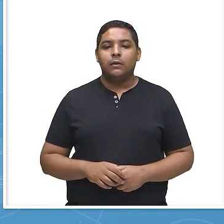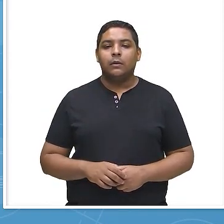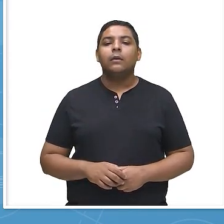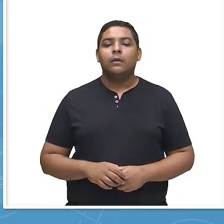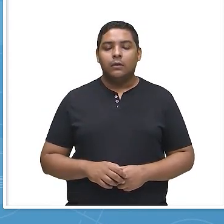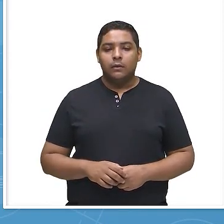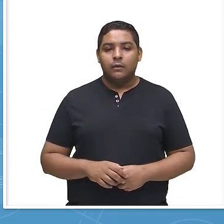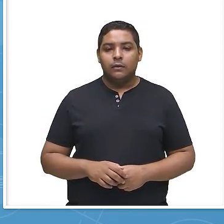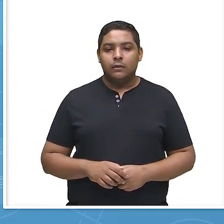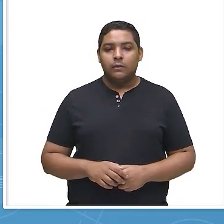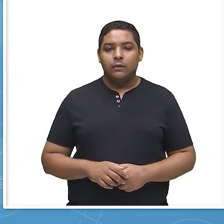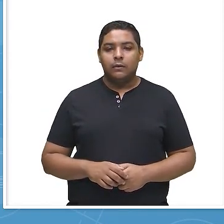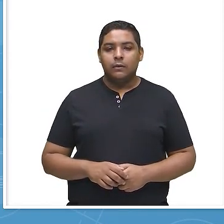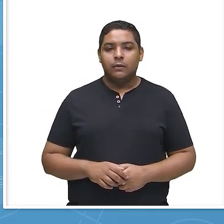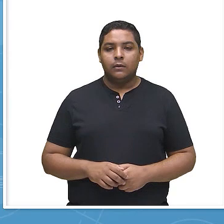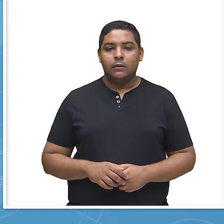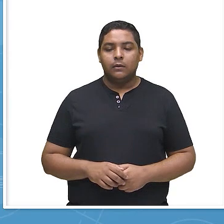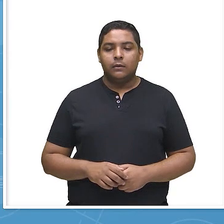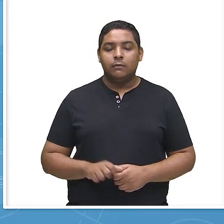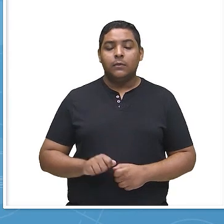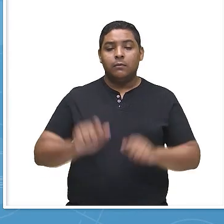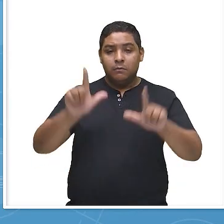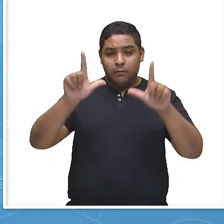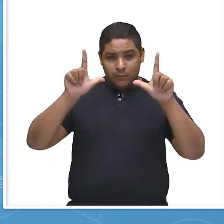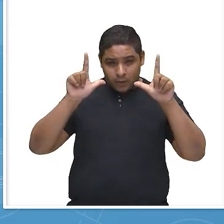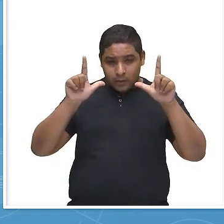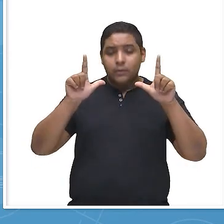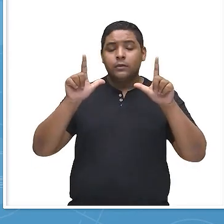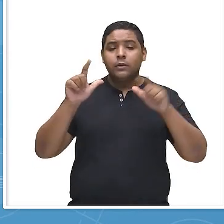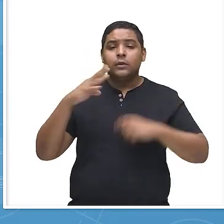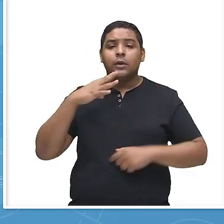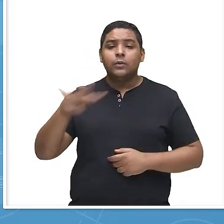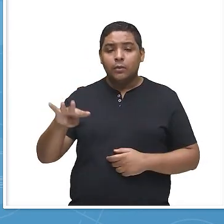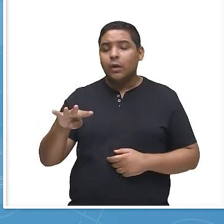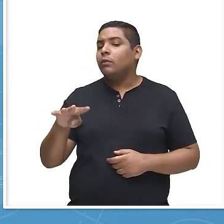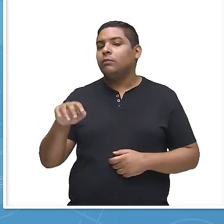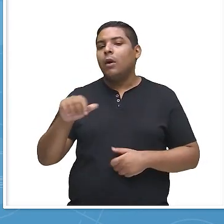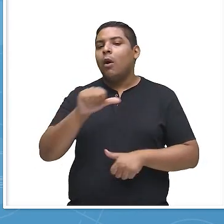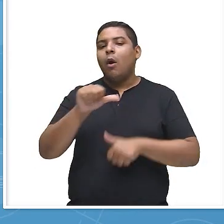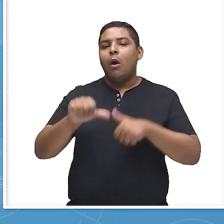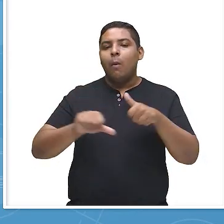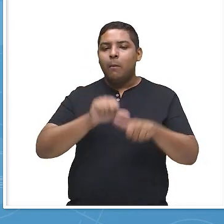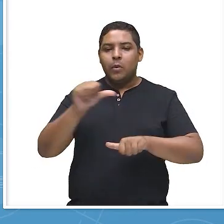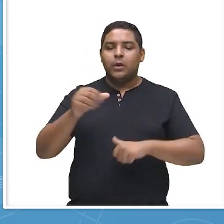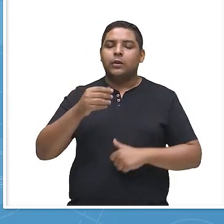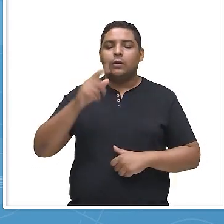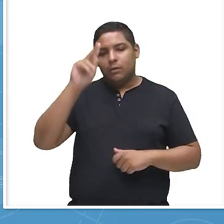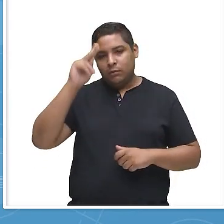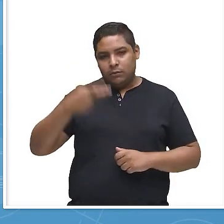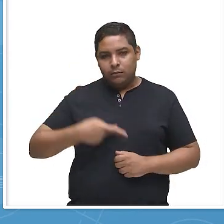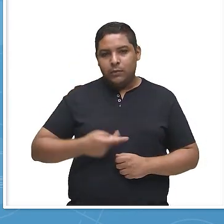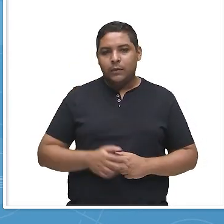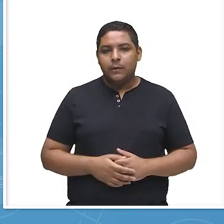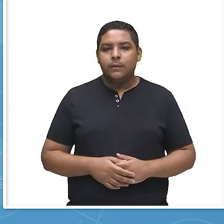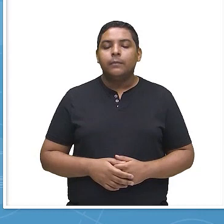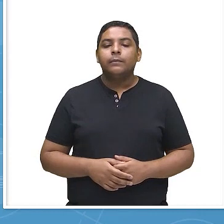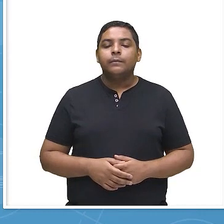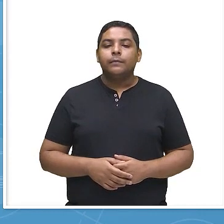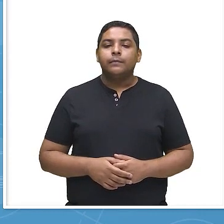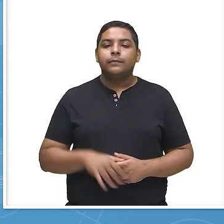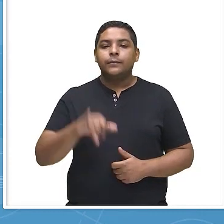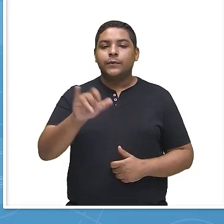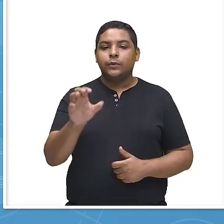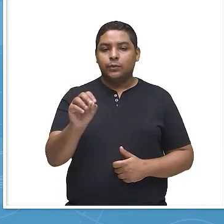pelo homem, tá? A Maria Eduarda colocou na primeira questão letra A. O Márcio José colocou letra D.